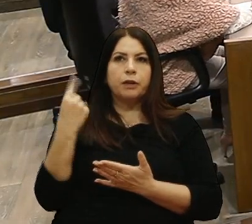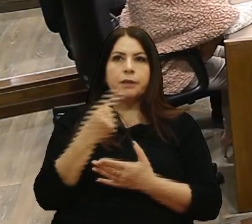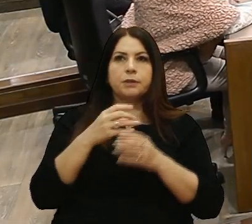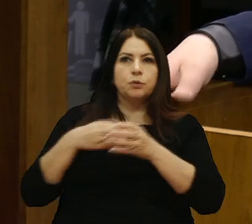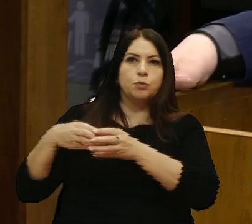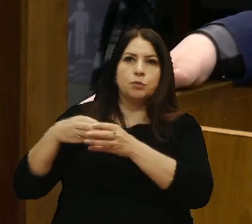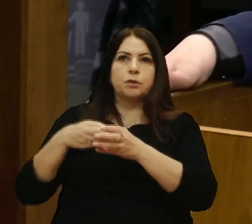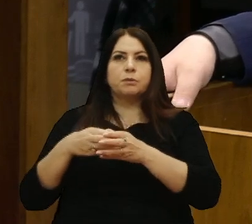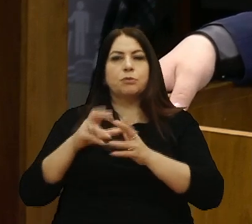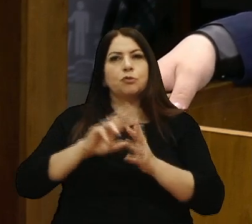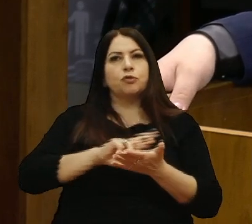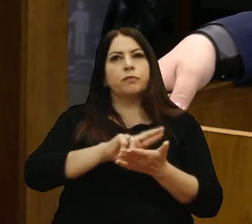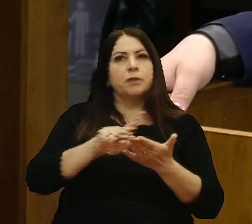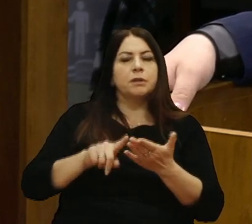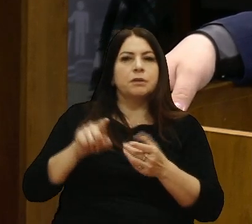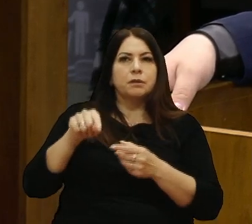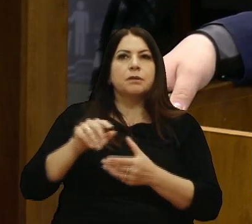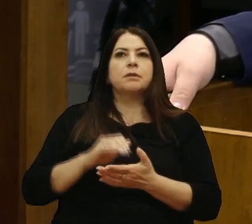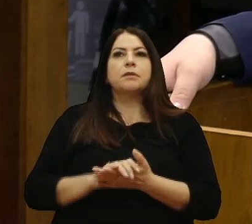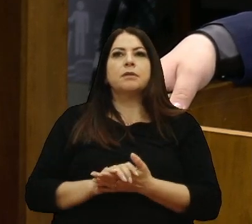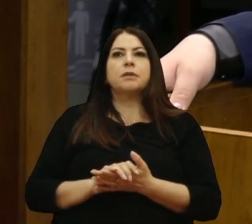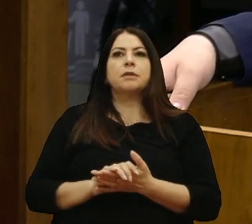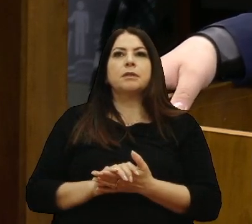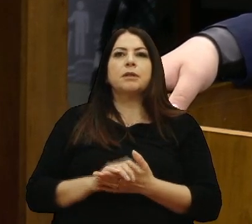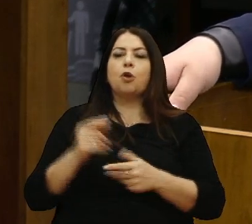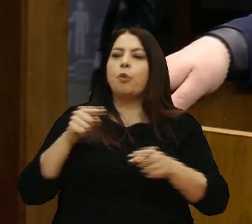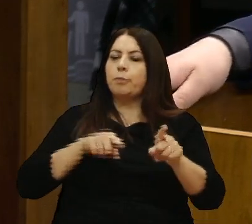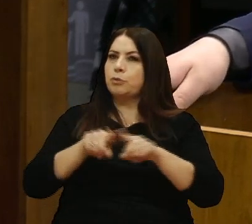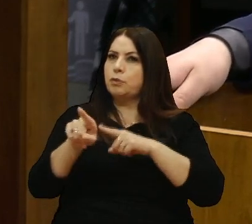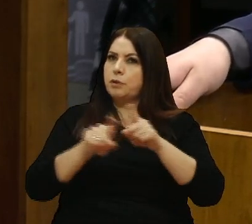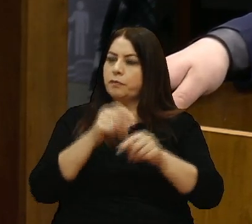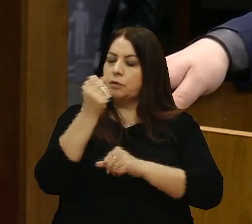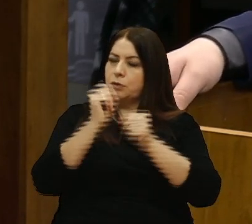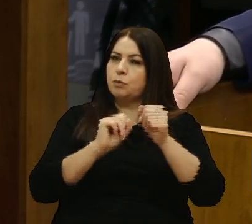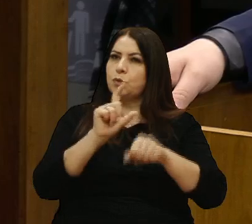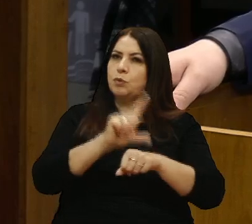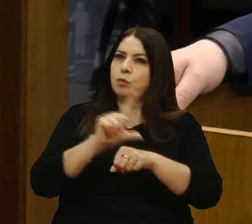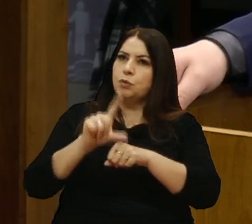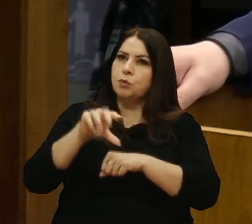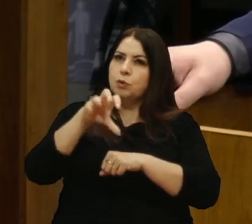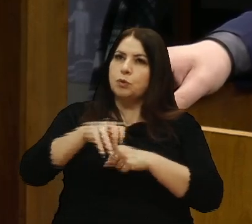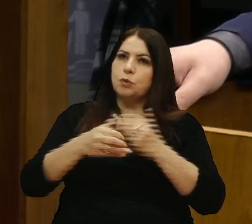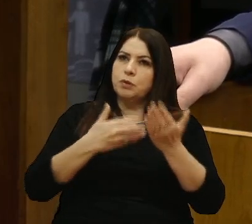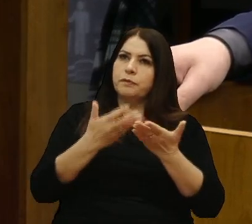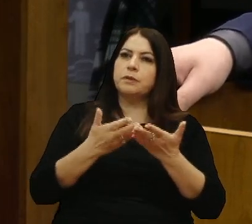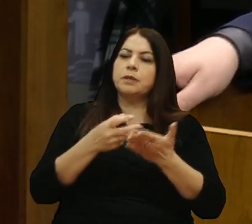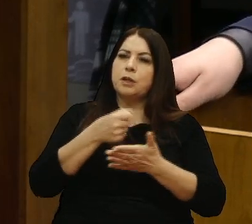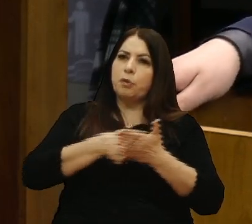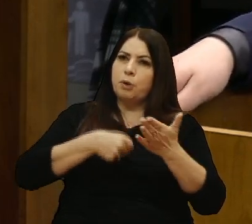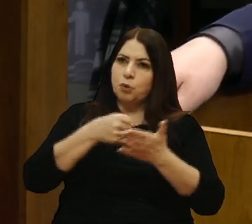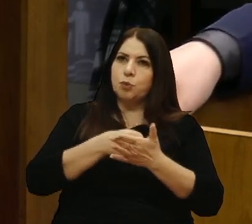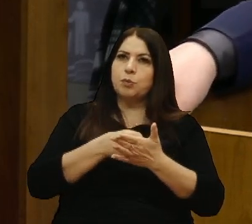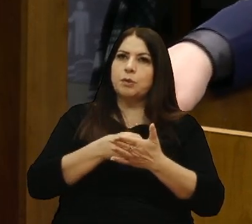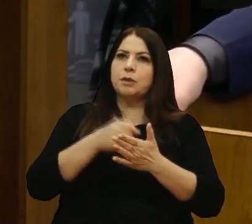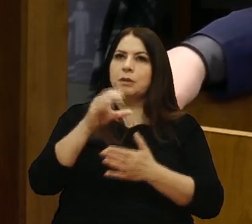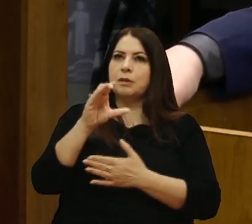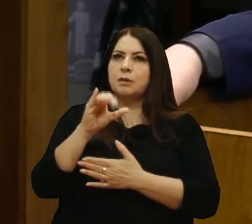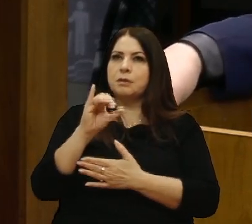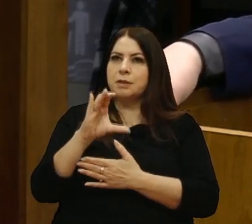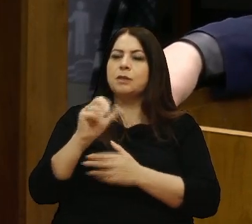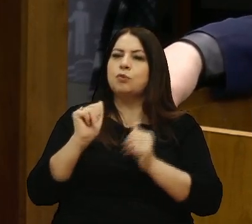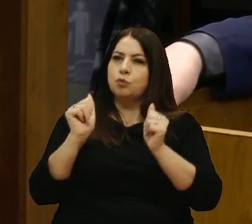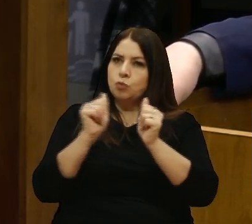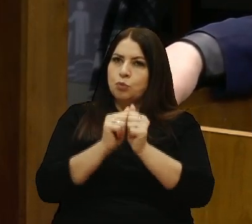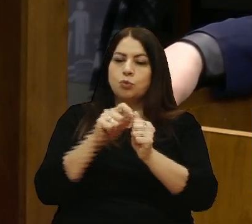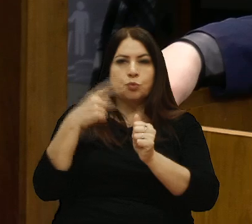né? Diversifica o turismo, dá competitividade à indústria, ao comércio, ao setor de serviços. É uma luta que a SIC também encampou juntamente